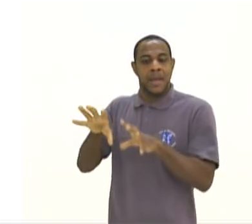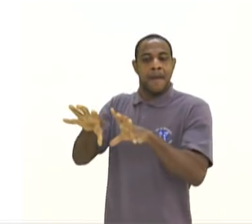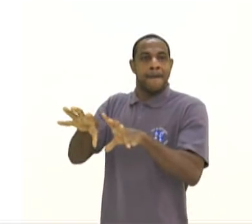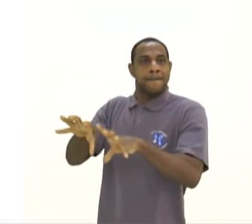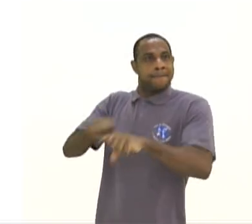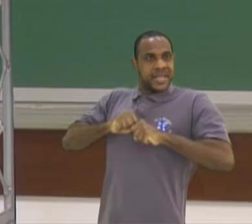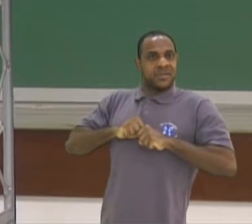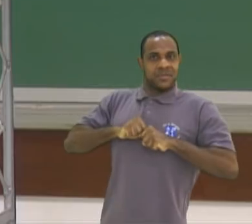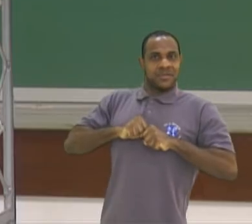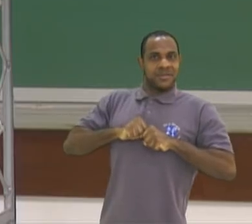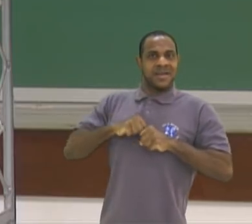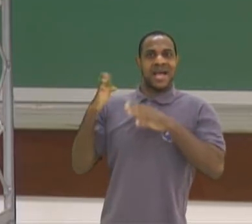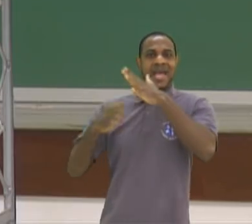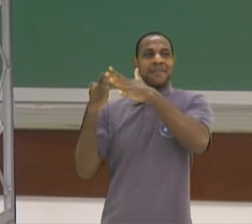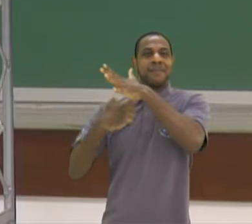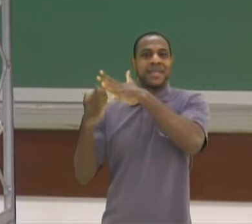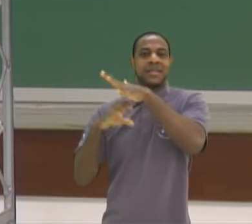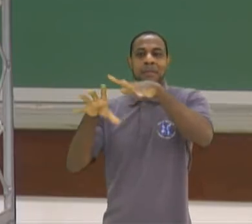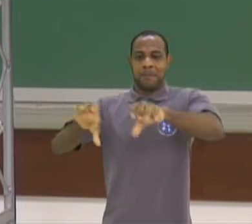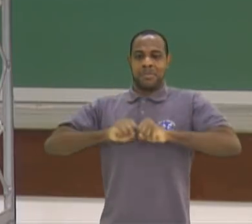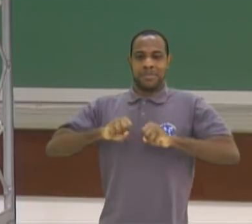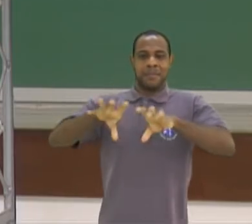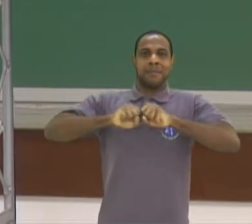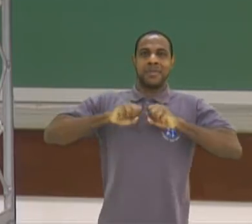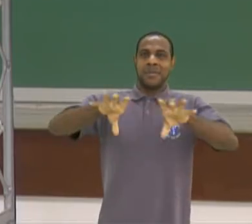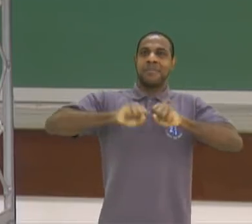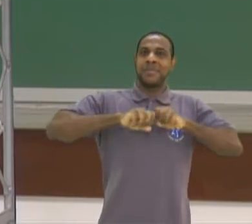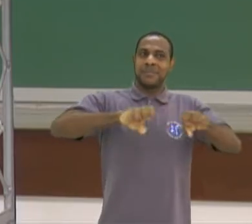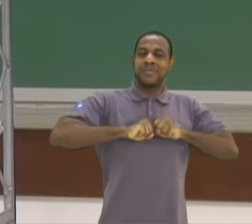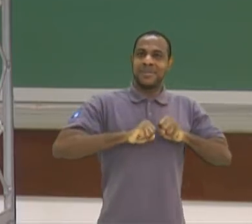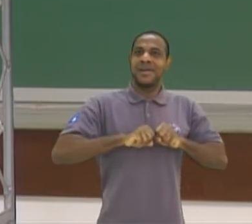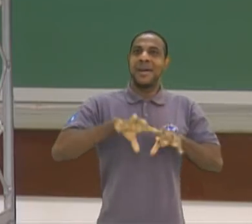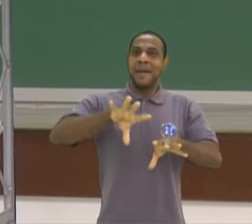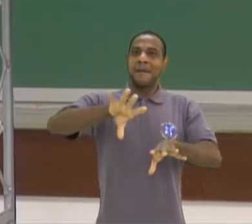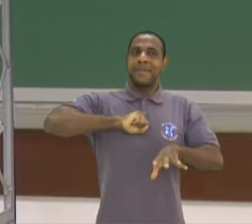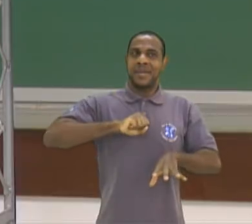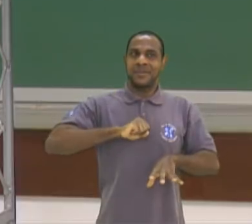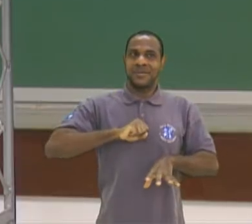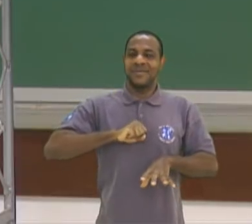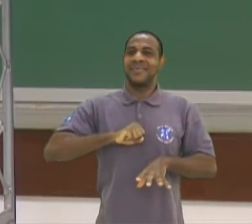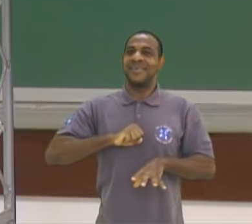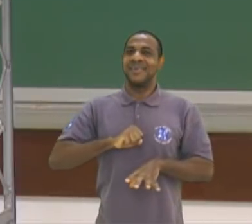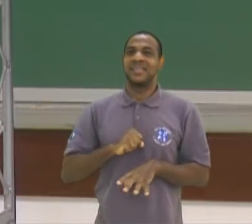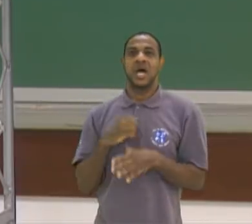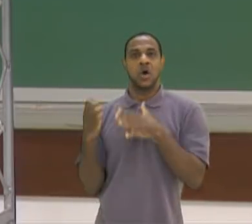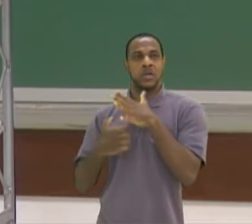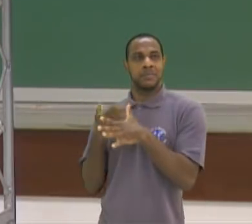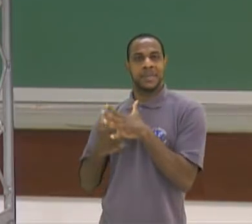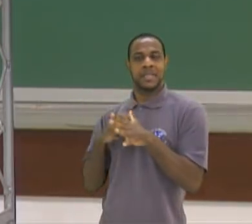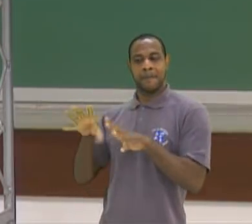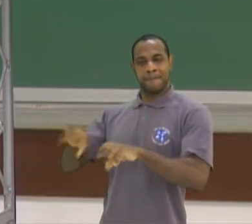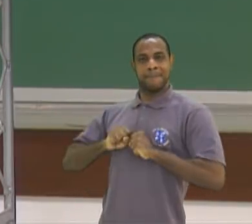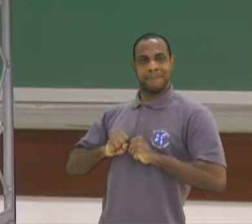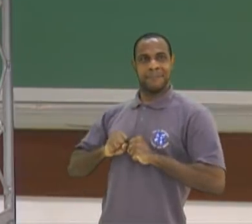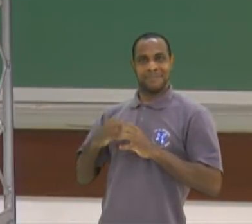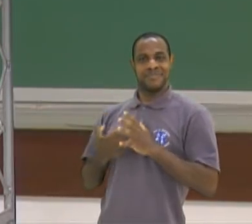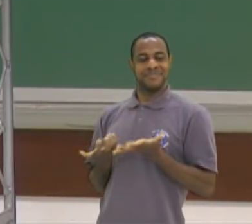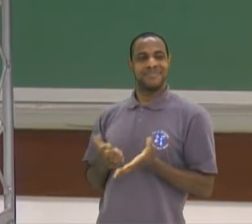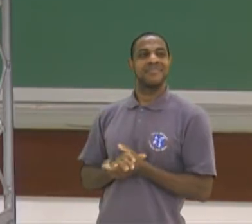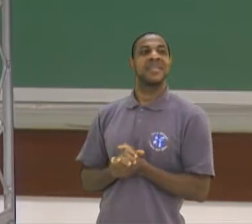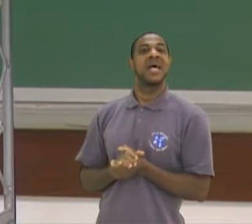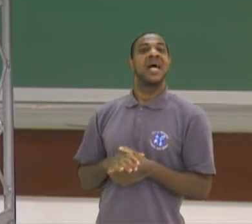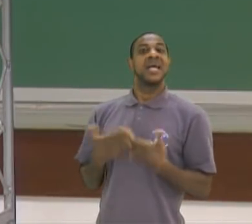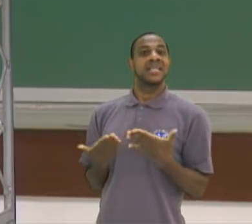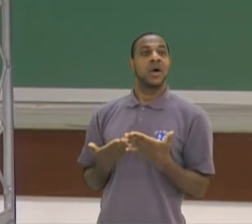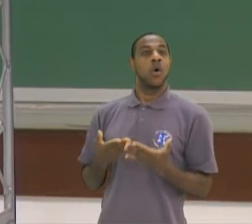ser dono das empresas, as empresas se transformando em estatais. Olha lá. Ainda ele fez